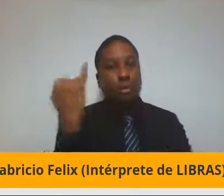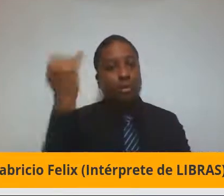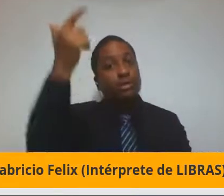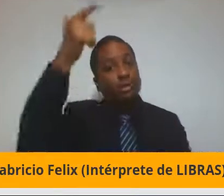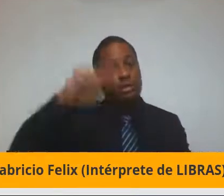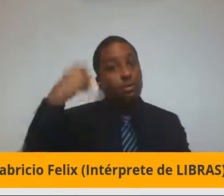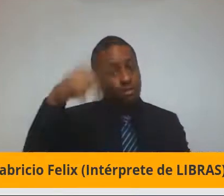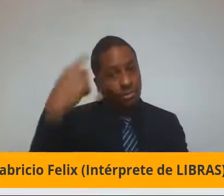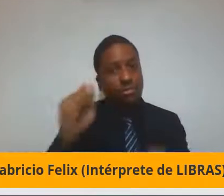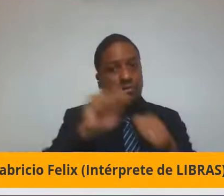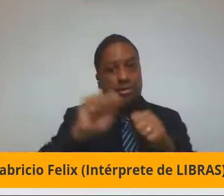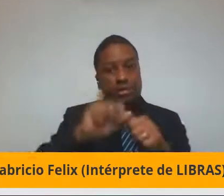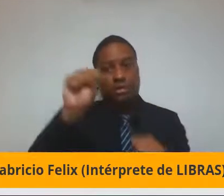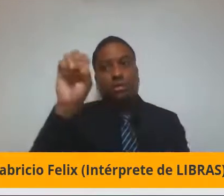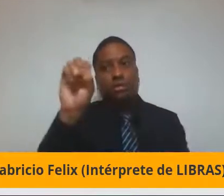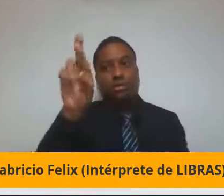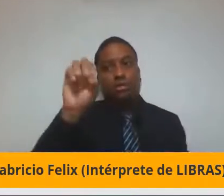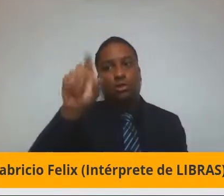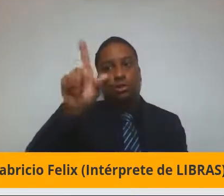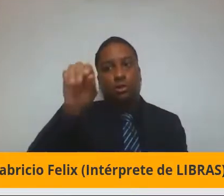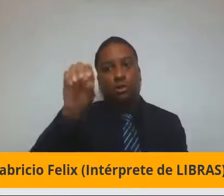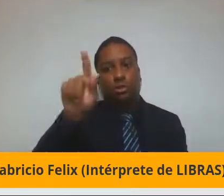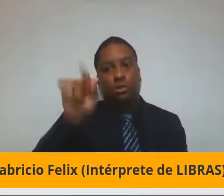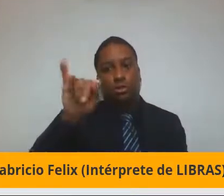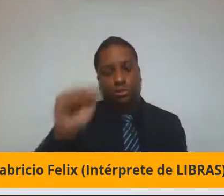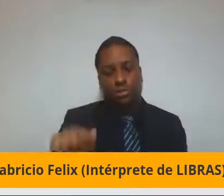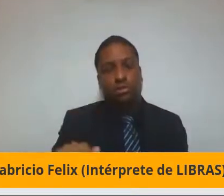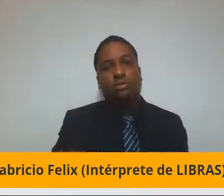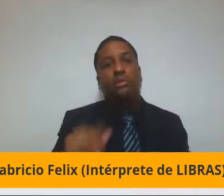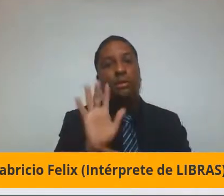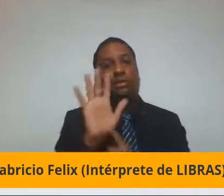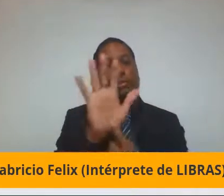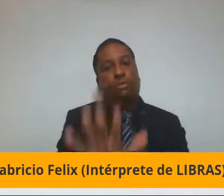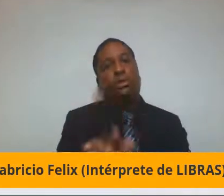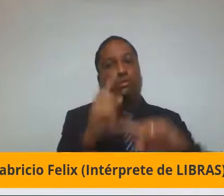sorologia vai mostrar essa positividade também na maioria das vezes.